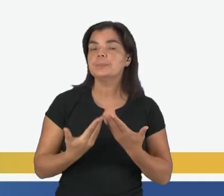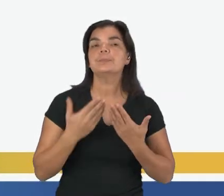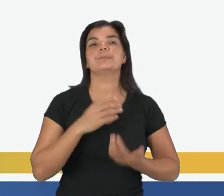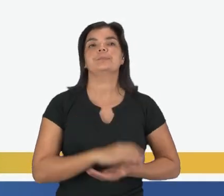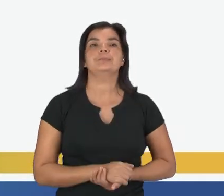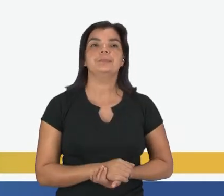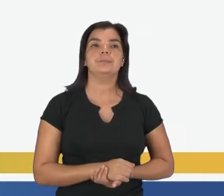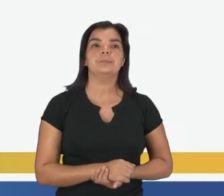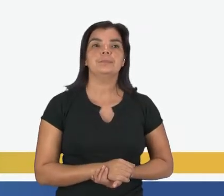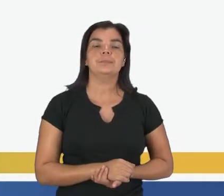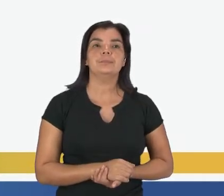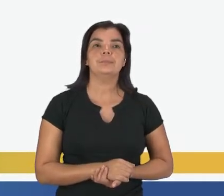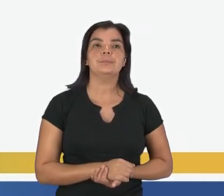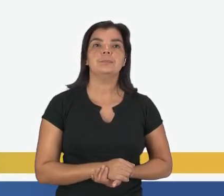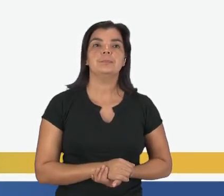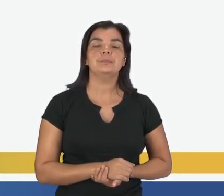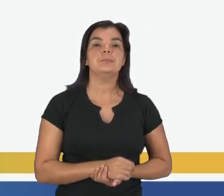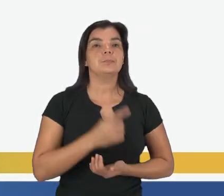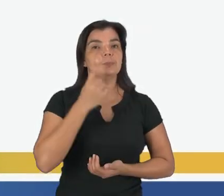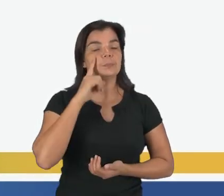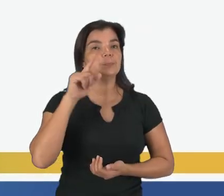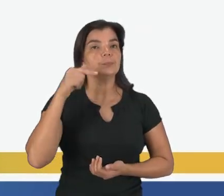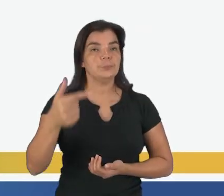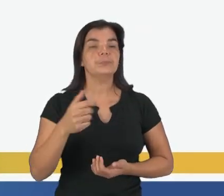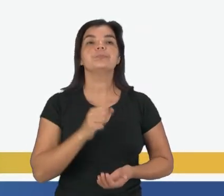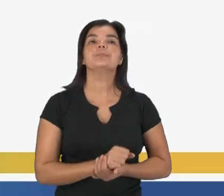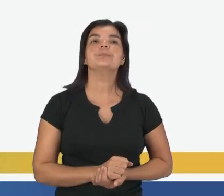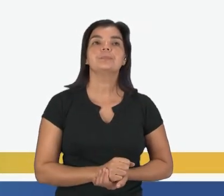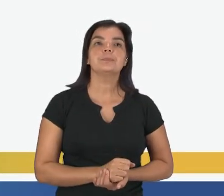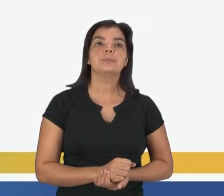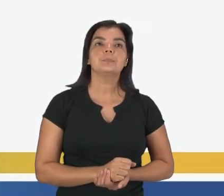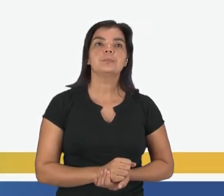Muito bem, a nossa letra C. Vamos para mais uma questão?